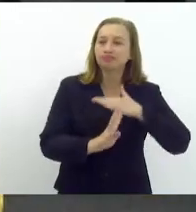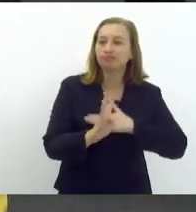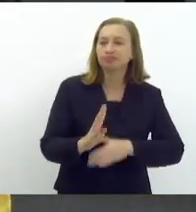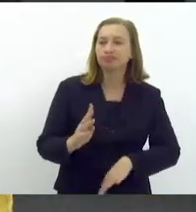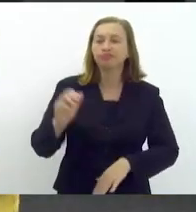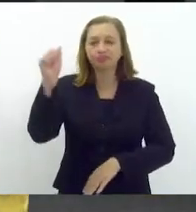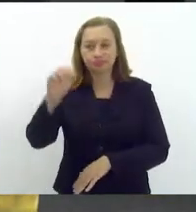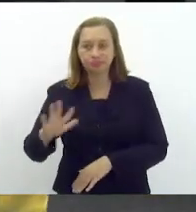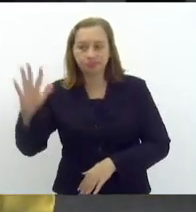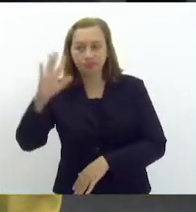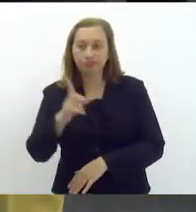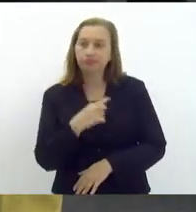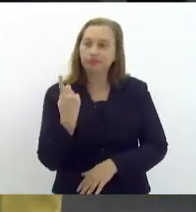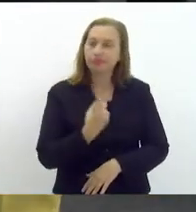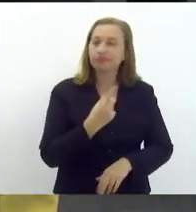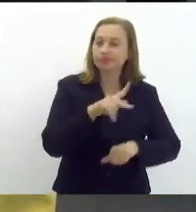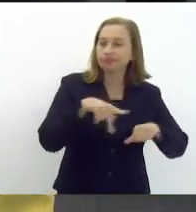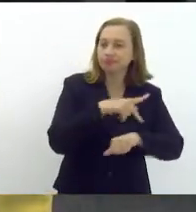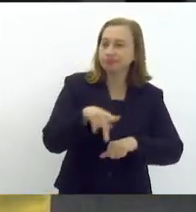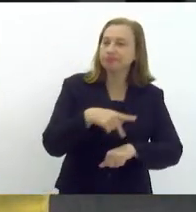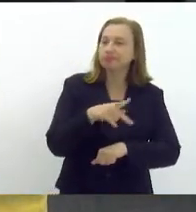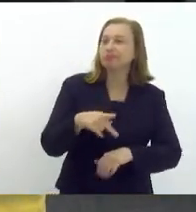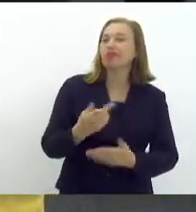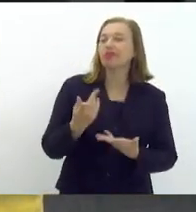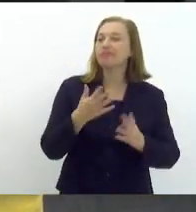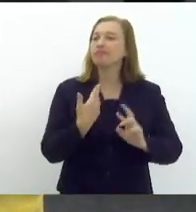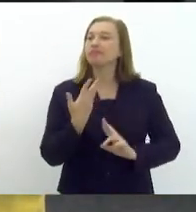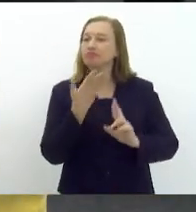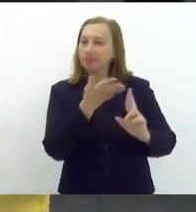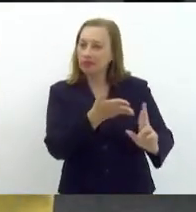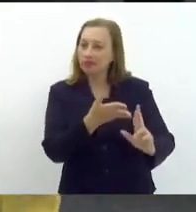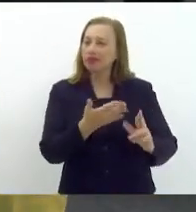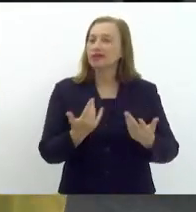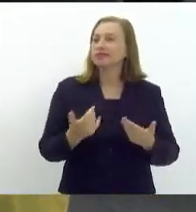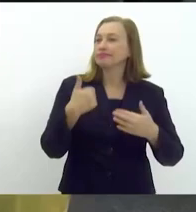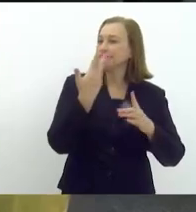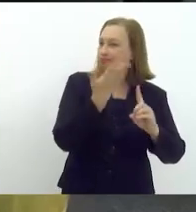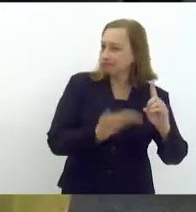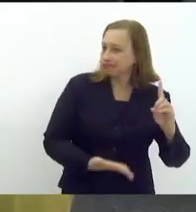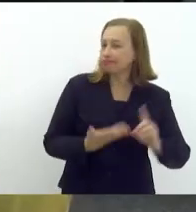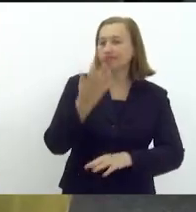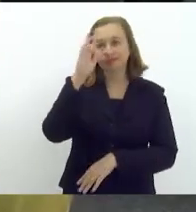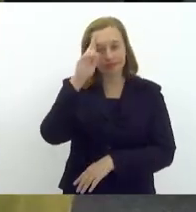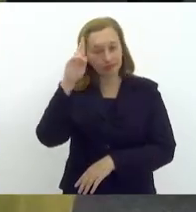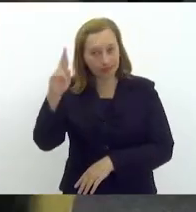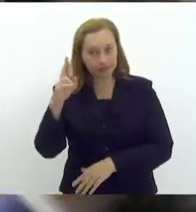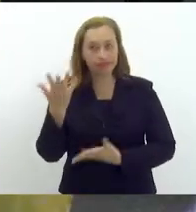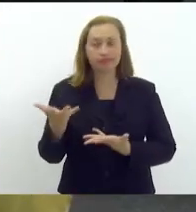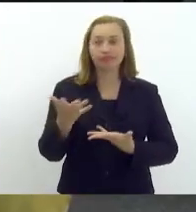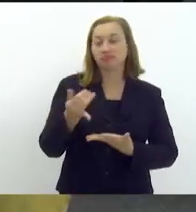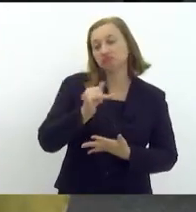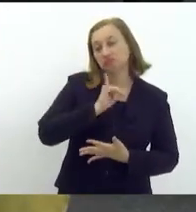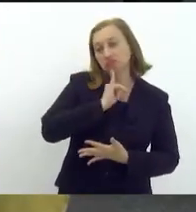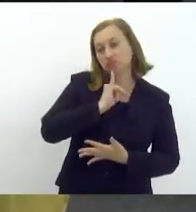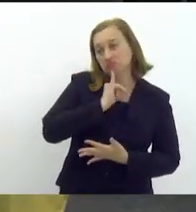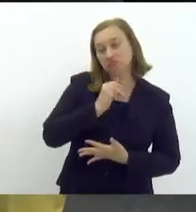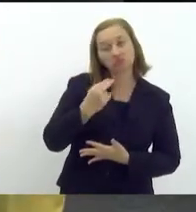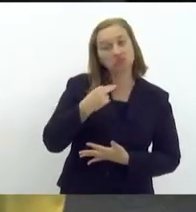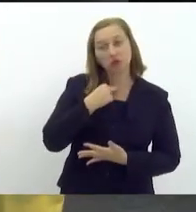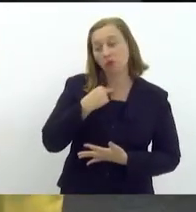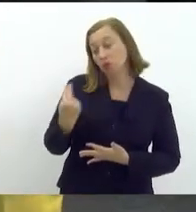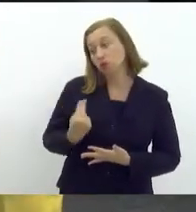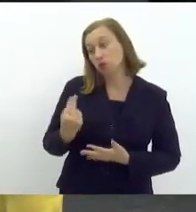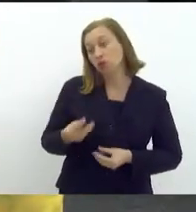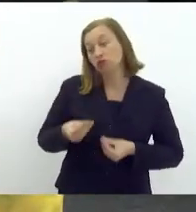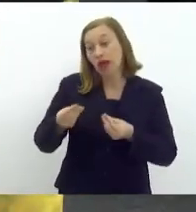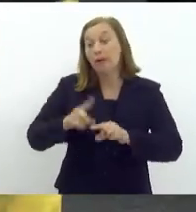aqui no nosso país Então queria só fazer essa também essa referência e essa homenagem a vossa excelência infelizmente a coautoria não é possível mas